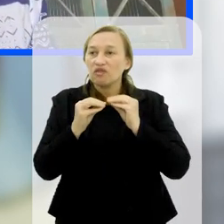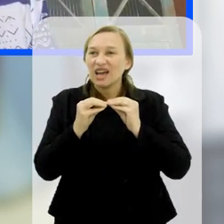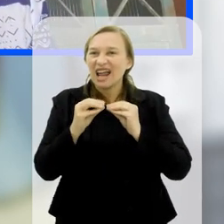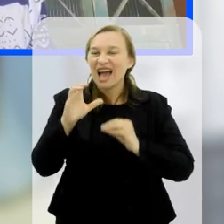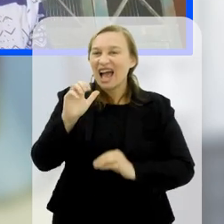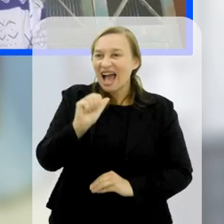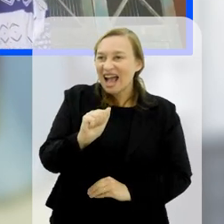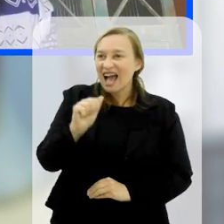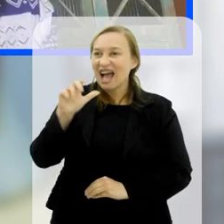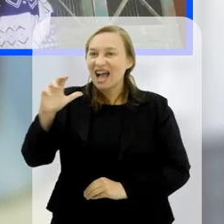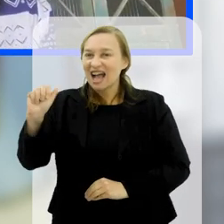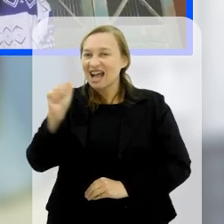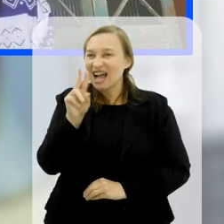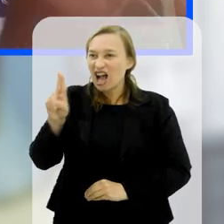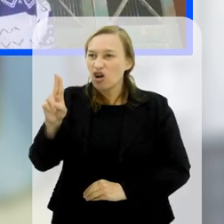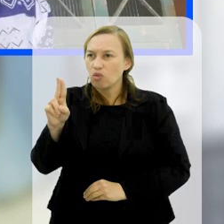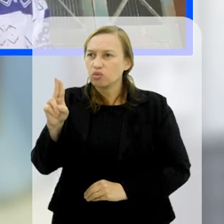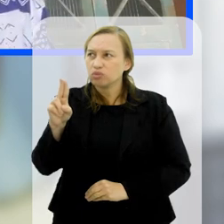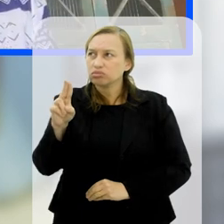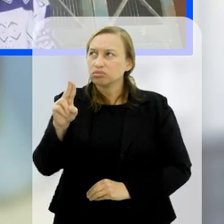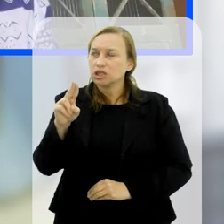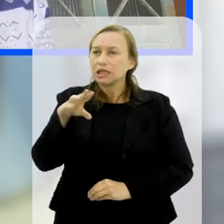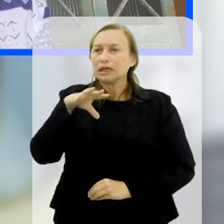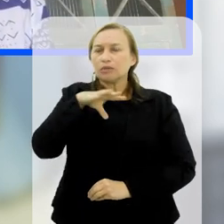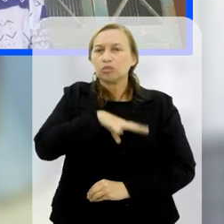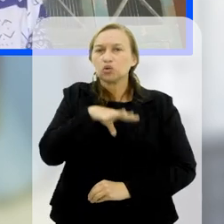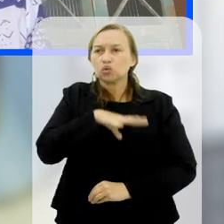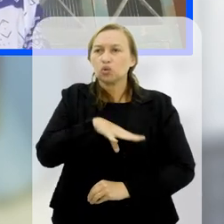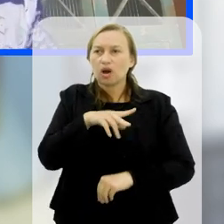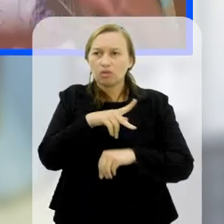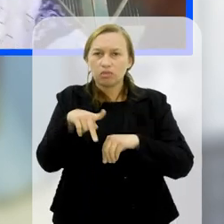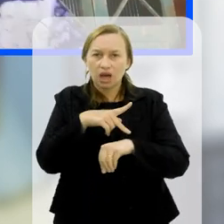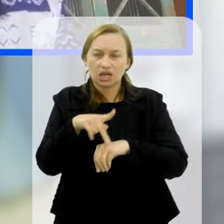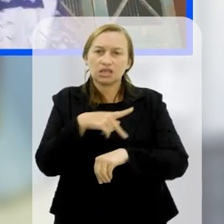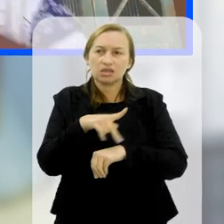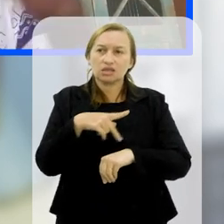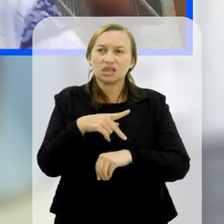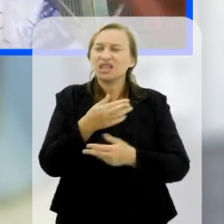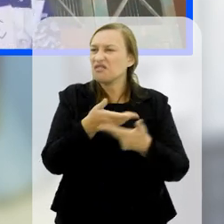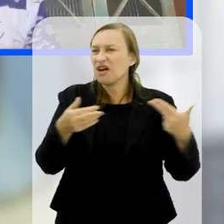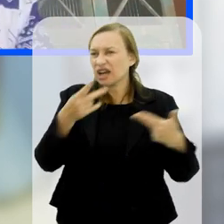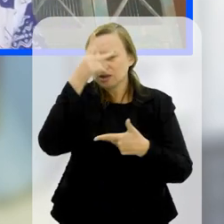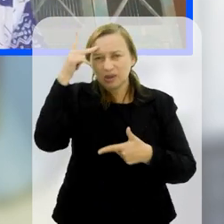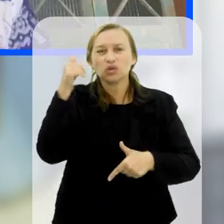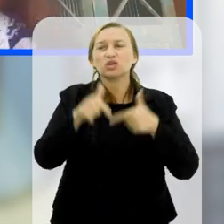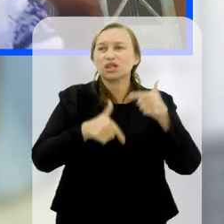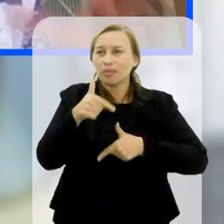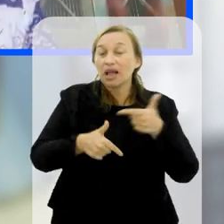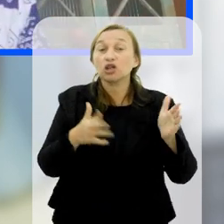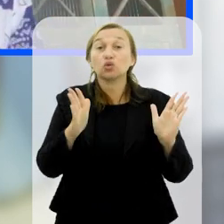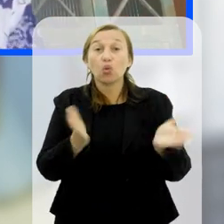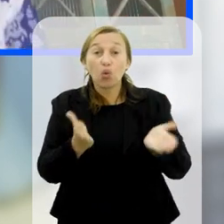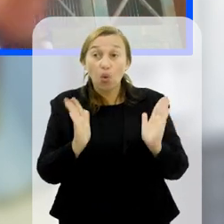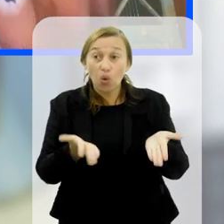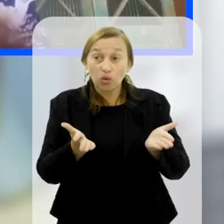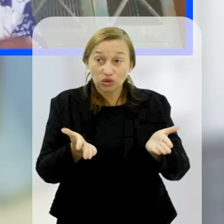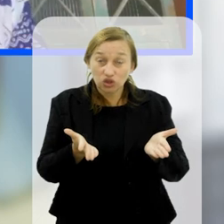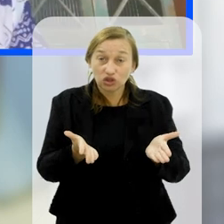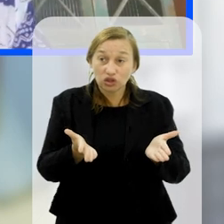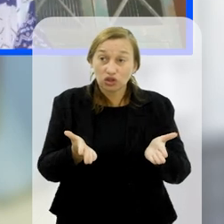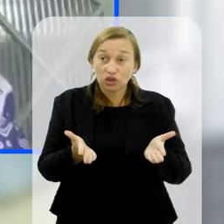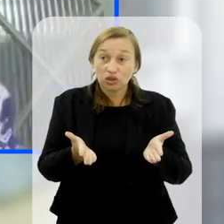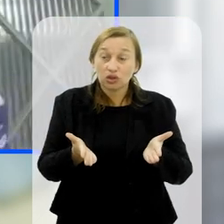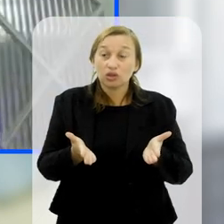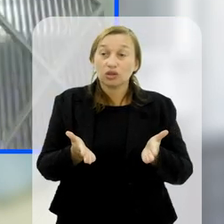Cacau, em Portugal agora, deve estar voltando para o Rio de Janeiro agora. Enfim, tem muita gente trabalhando Bacana, hoje sim. no mercado